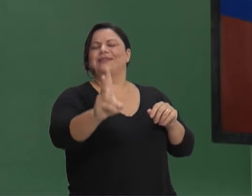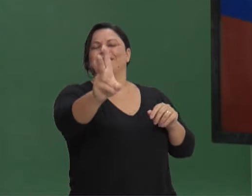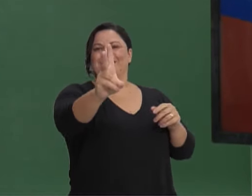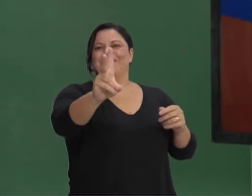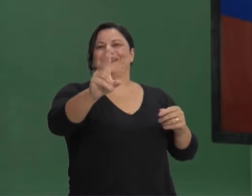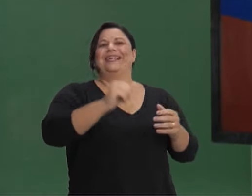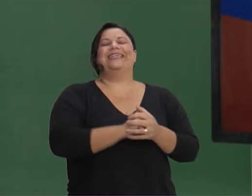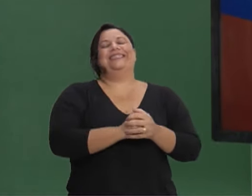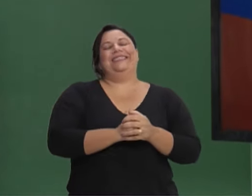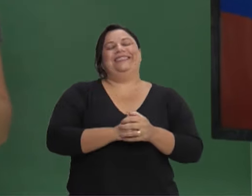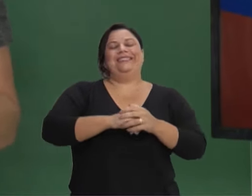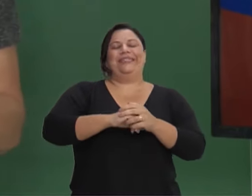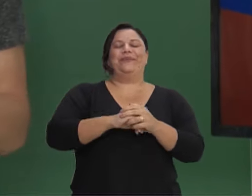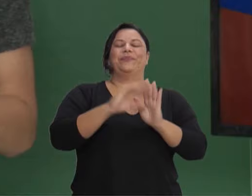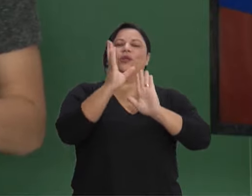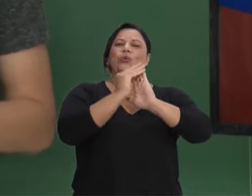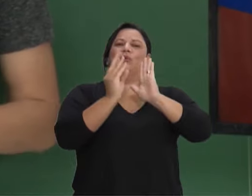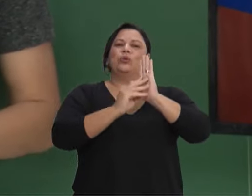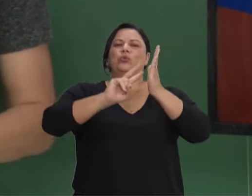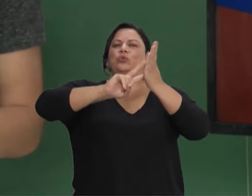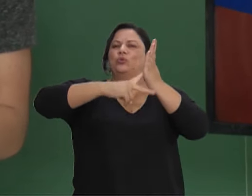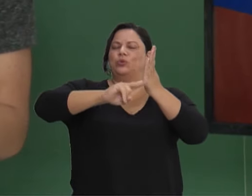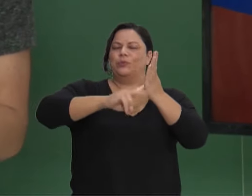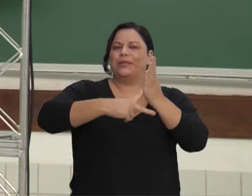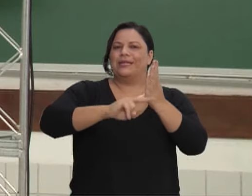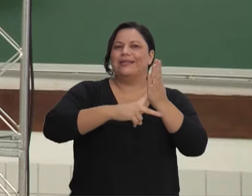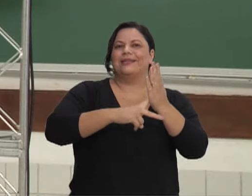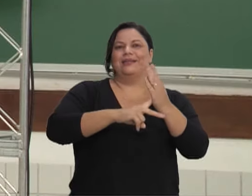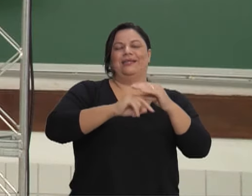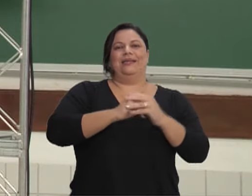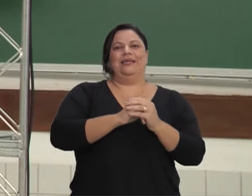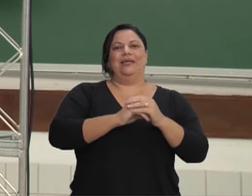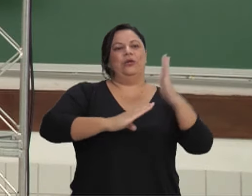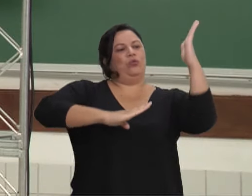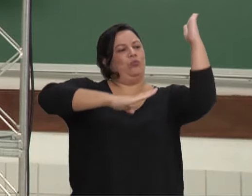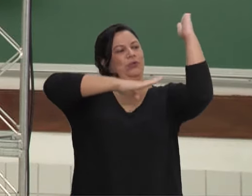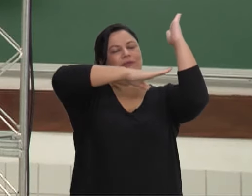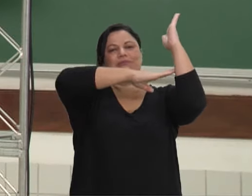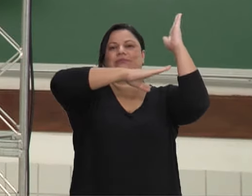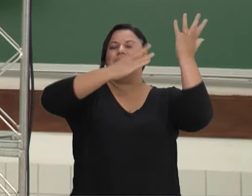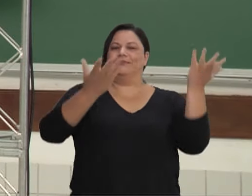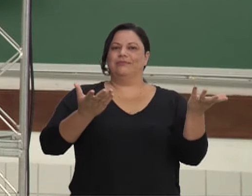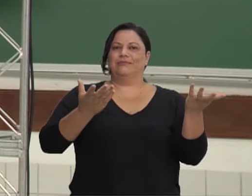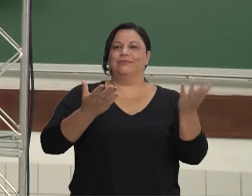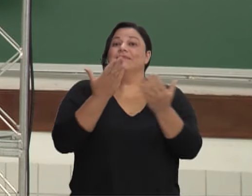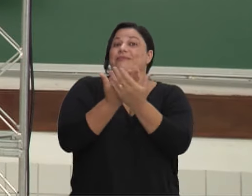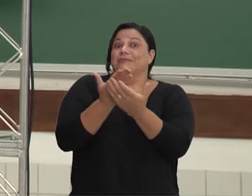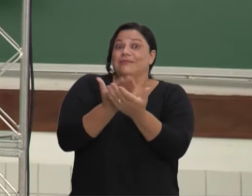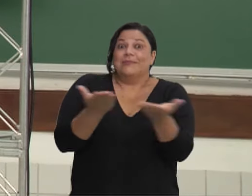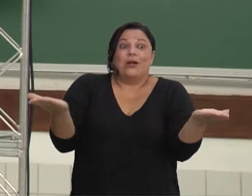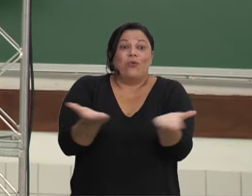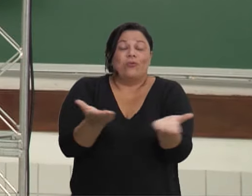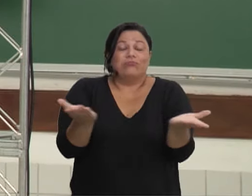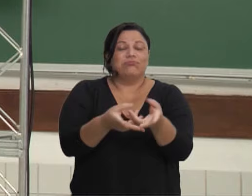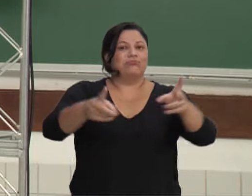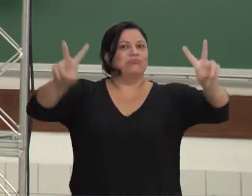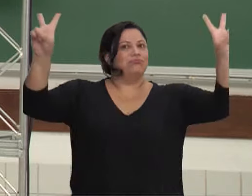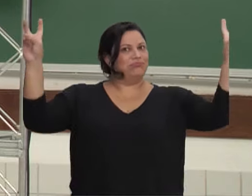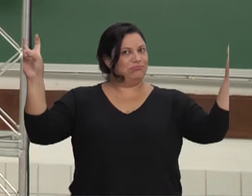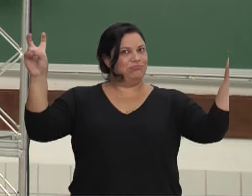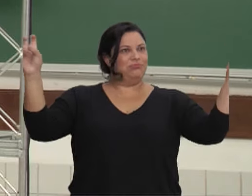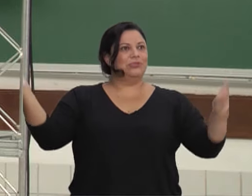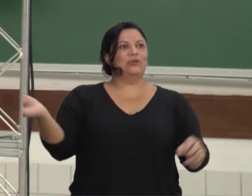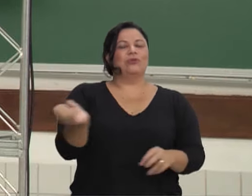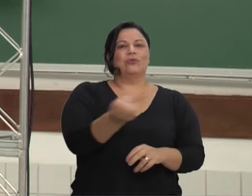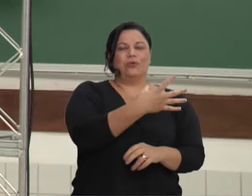né? Lá no nosso plano cartesiano. E a aula agora, ela vai entrar num assunto novo, porque a gente já viu distância